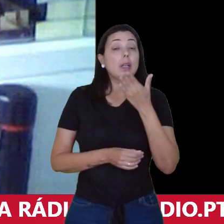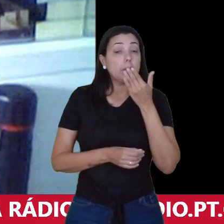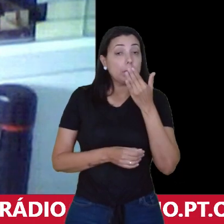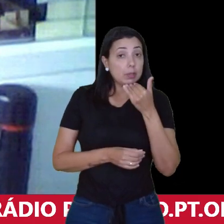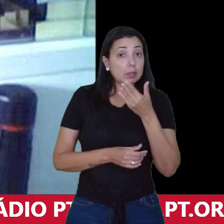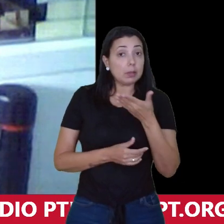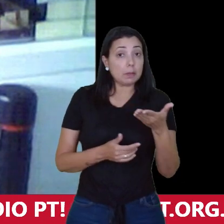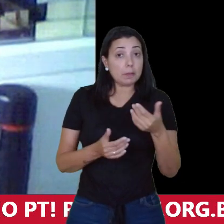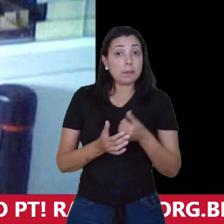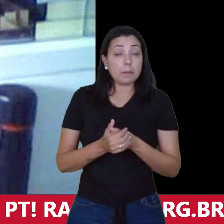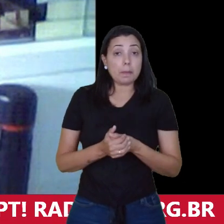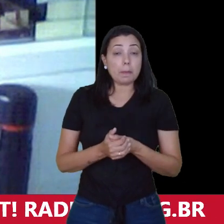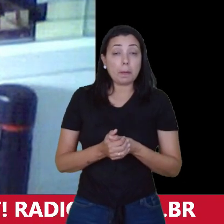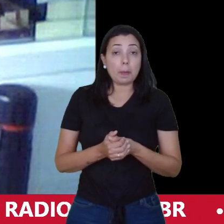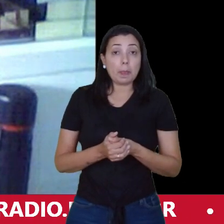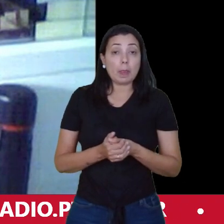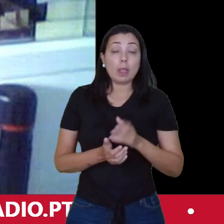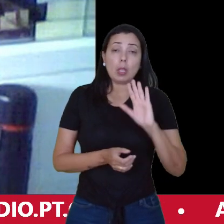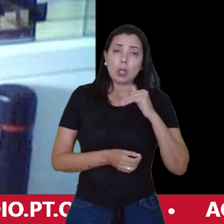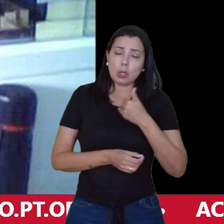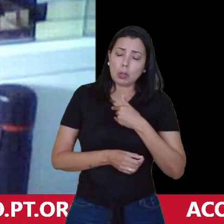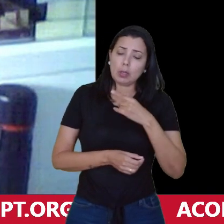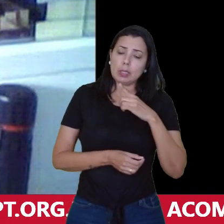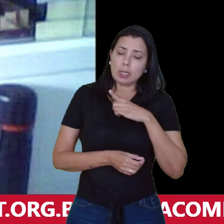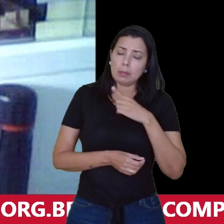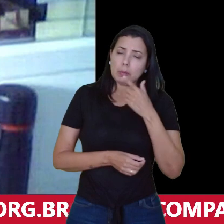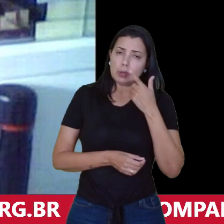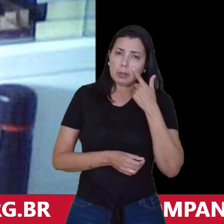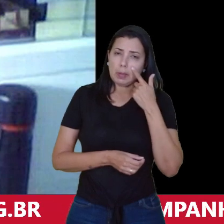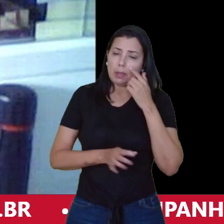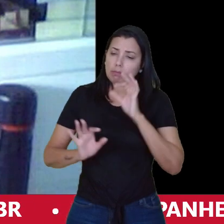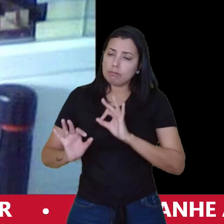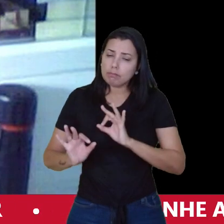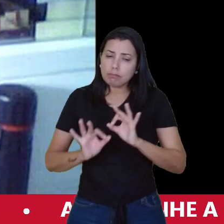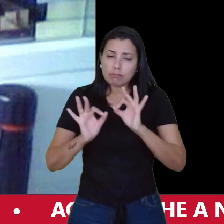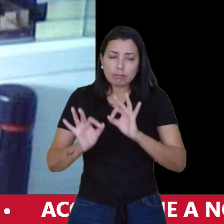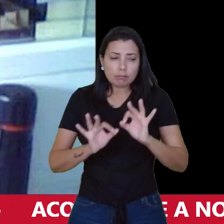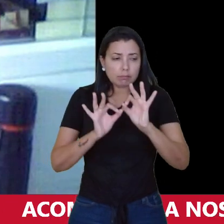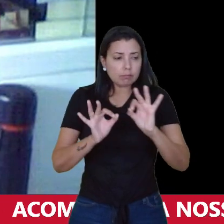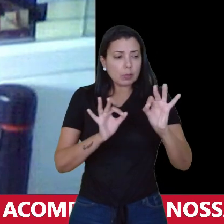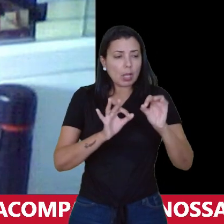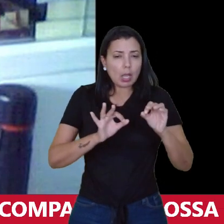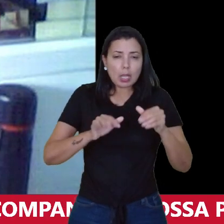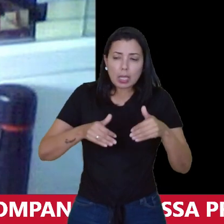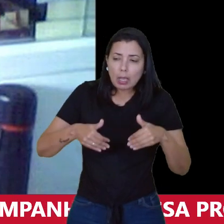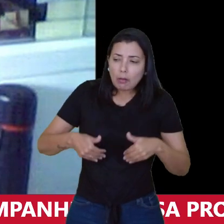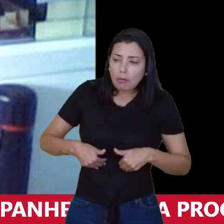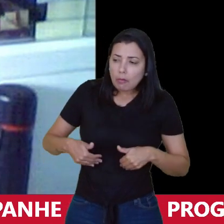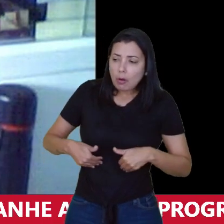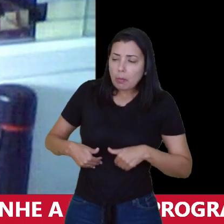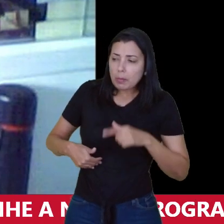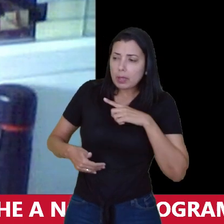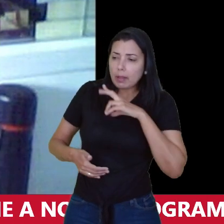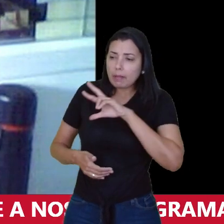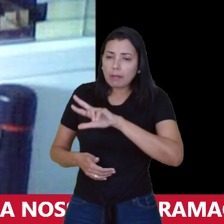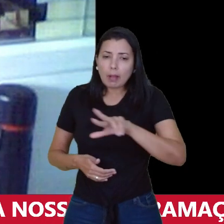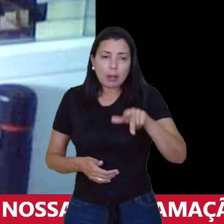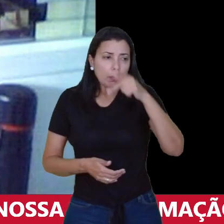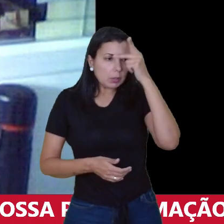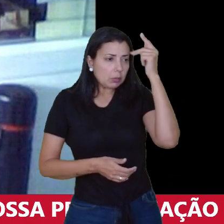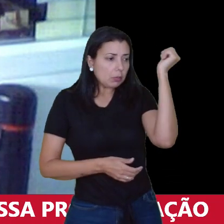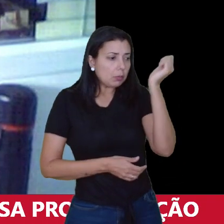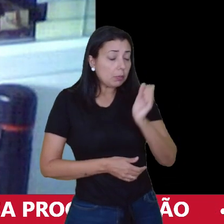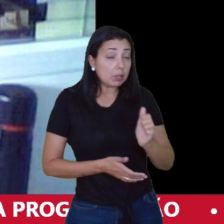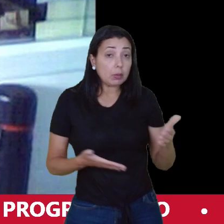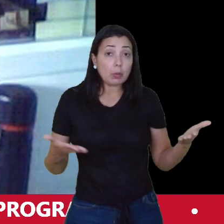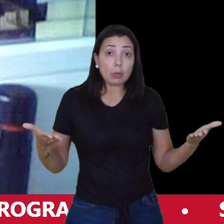alimentação. Nós temos visto que a fome ronda milhares de pessoas no Brasil nesse